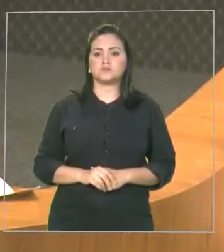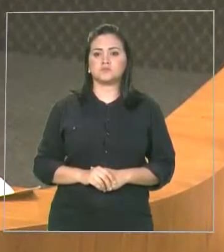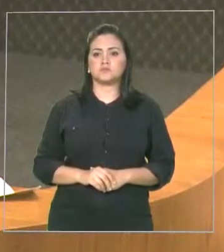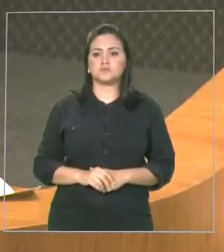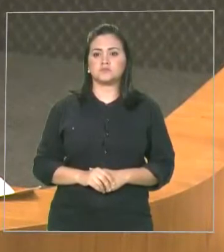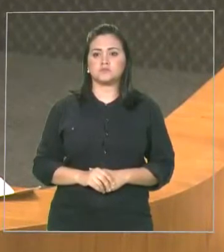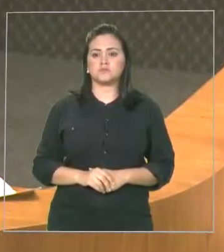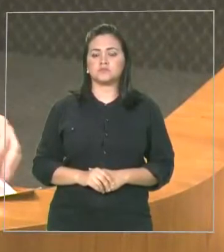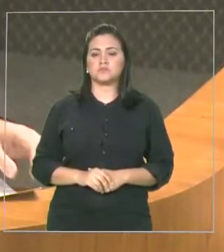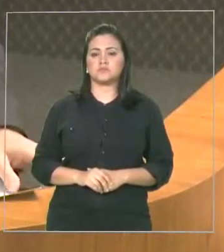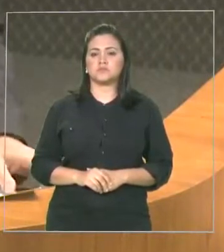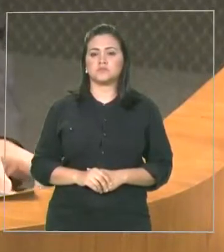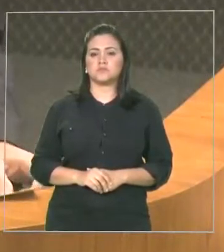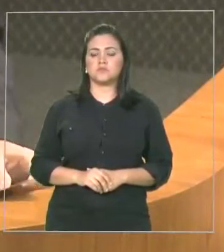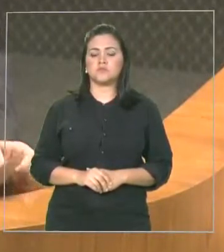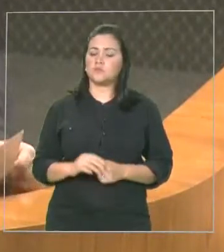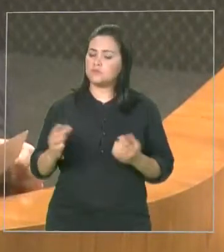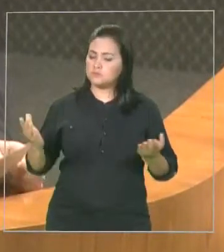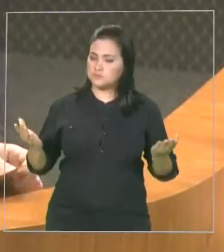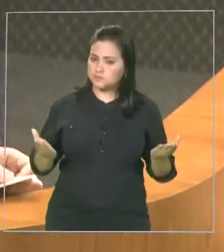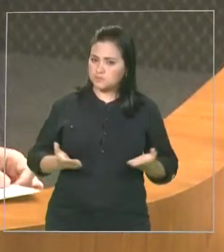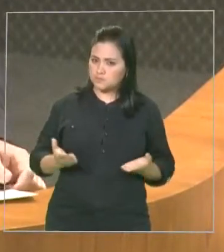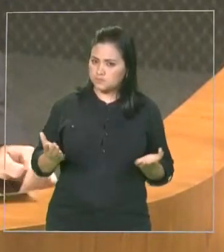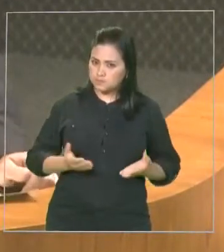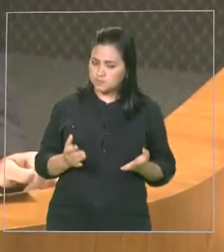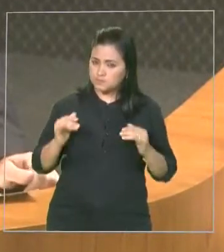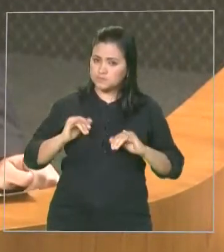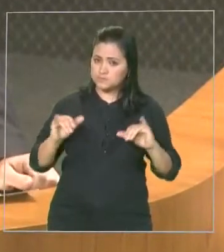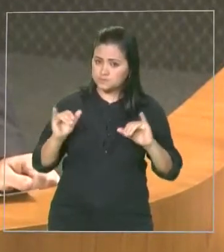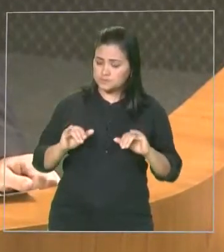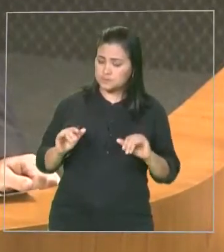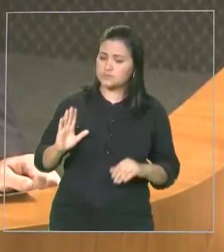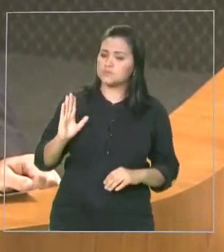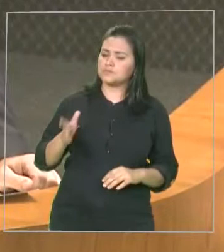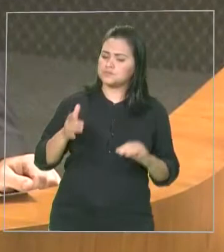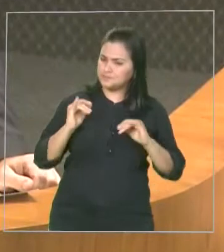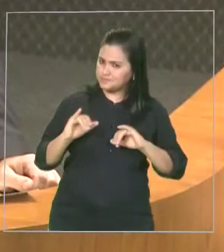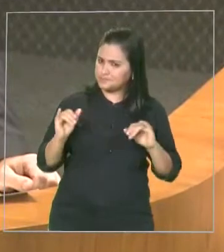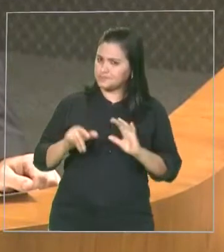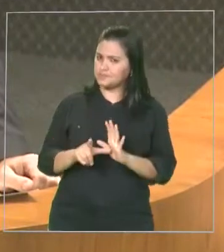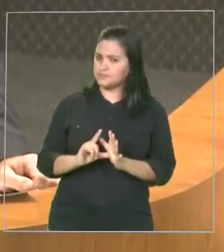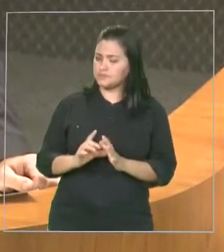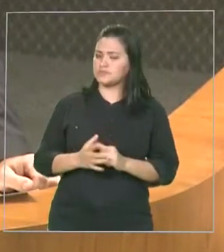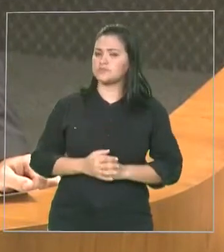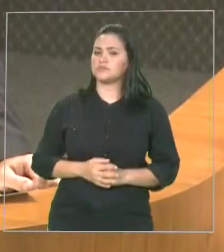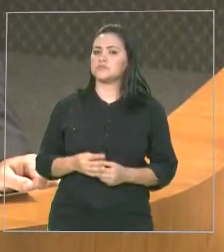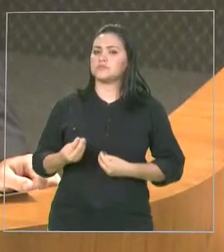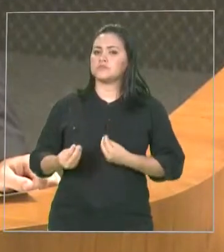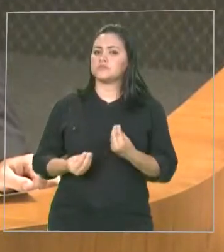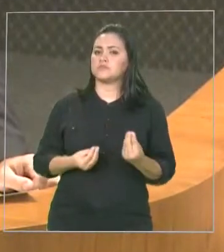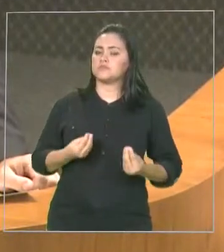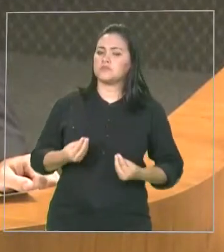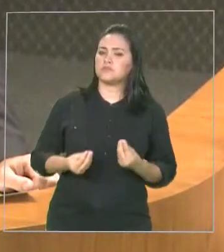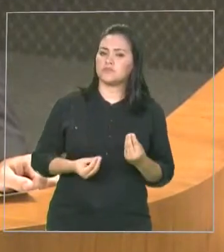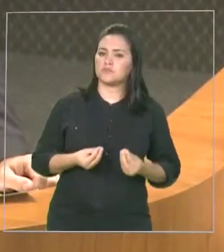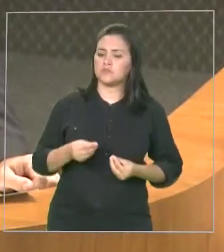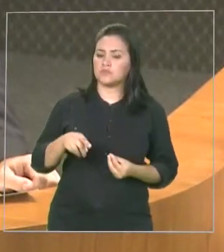Agora, faço a ressalva, como já fiz várias vezes, da forma como isso muitas vezes é